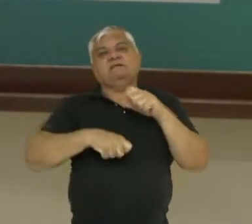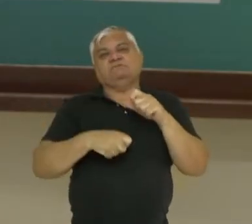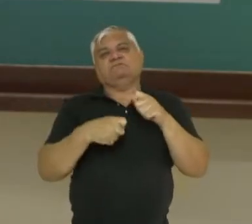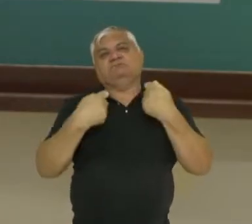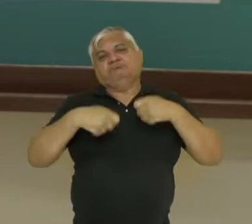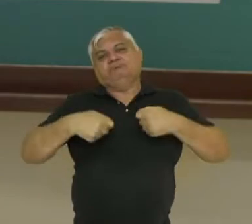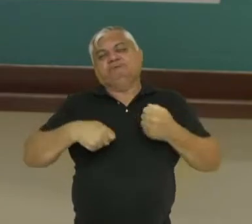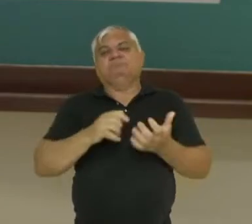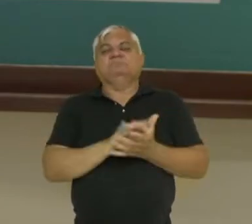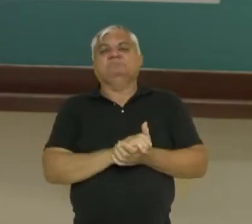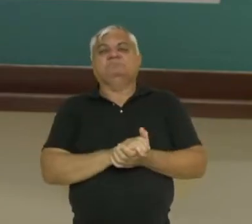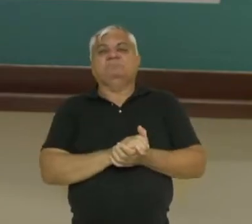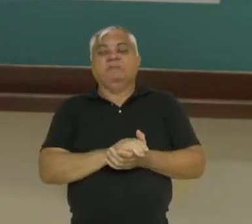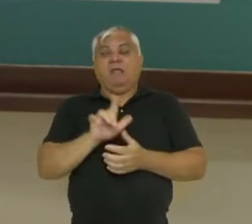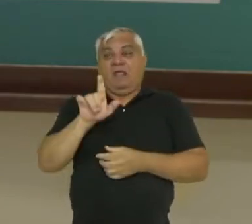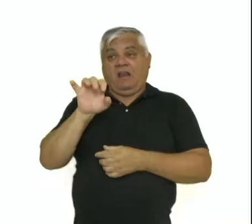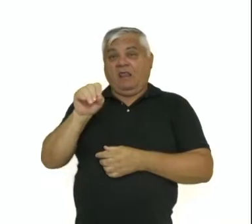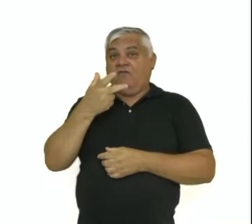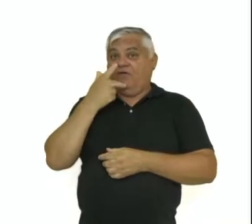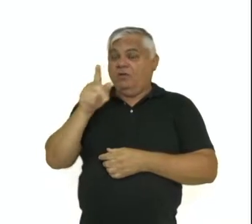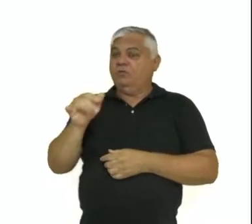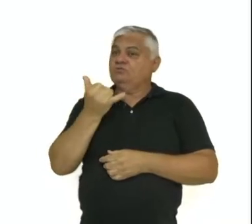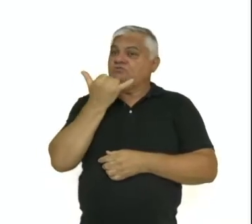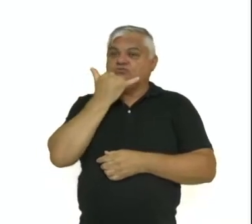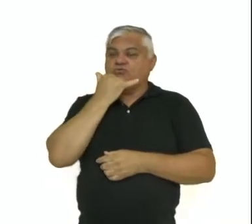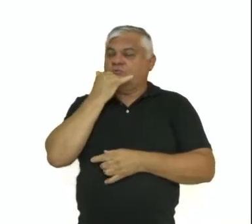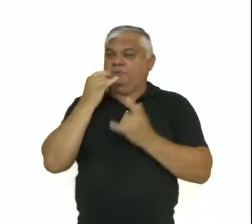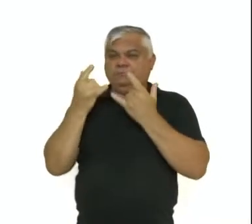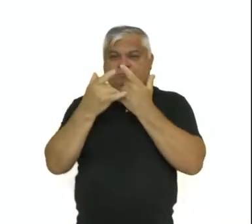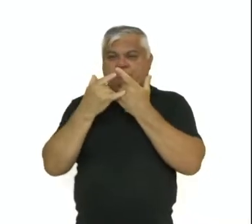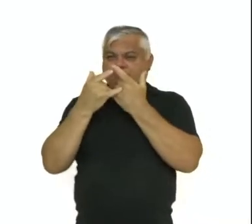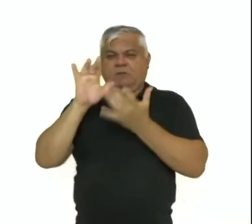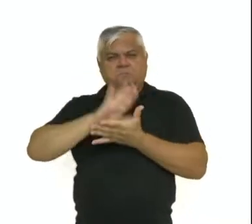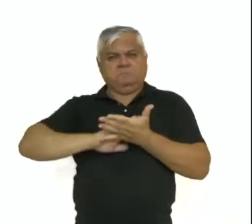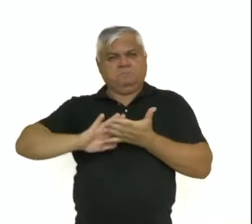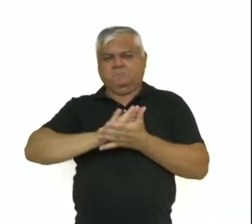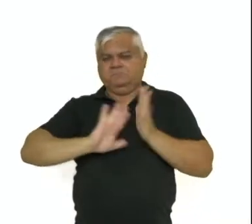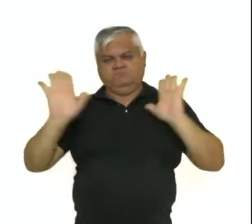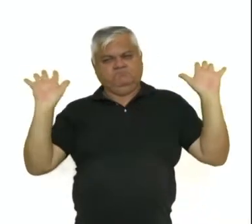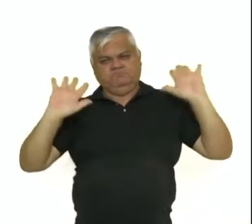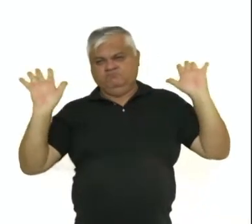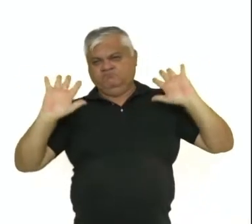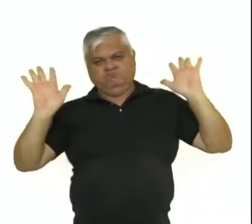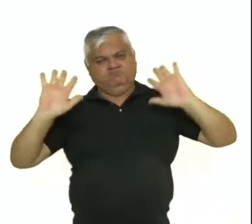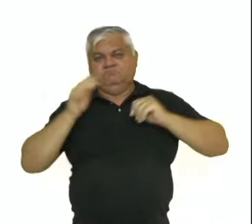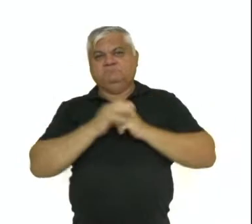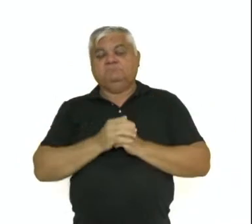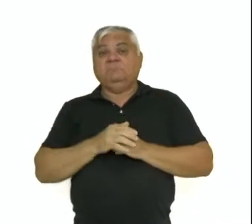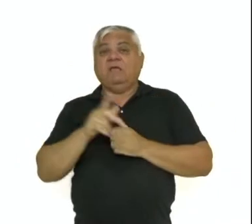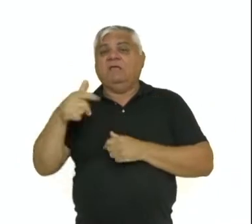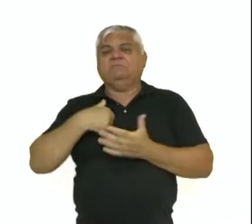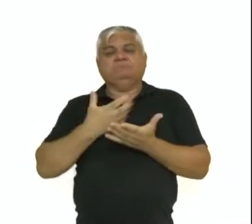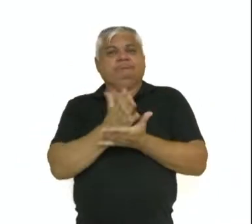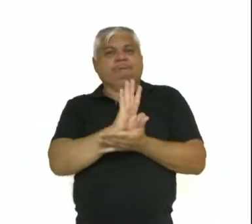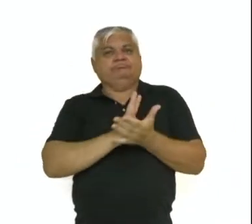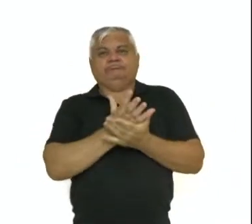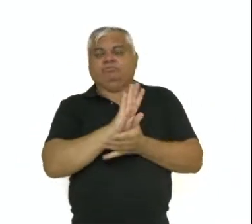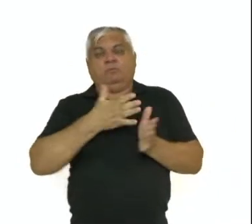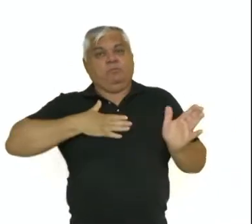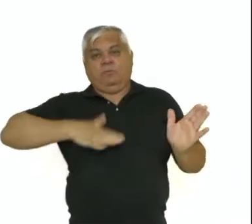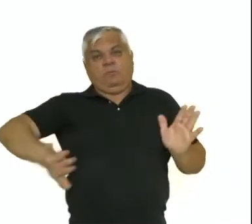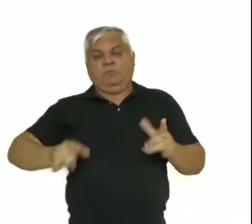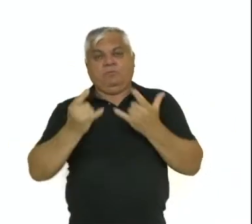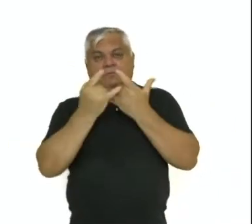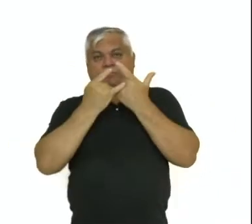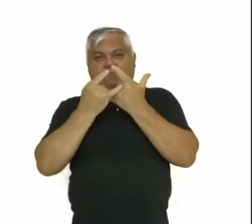íntimo. Léo disse a Duda que não usaria preservativo em suas relações, já que o incomodava. Duda